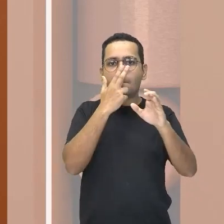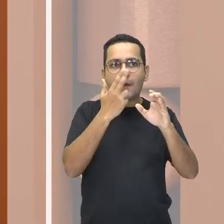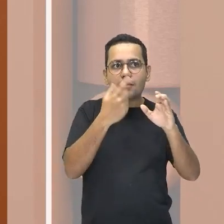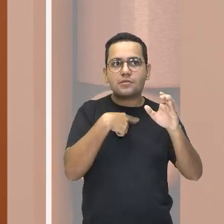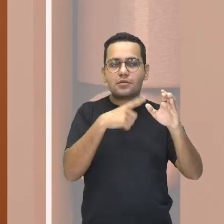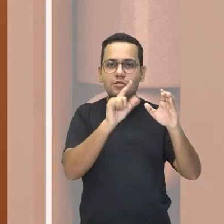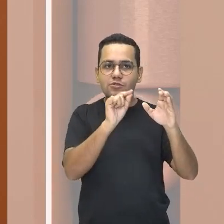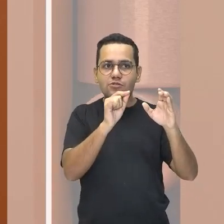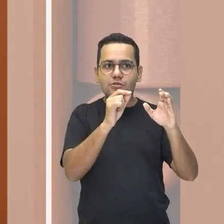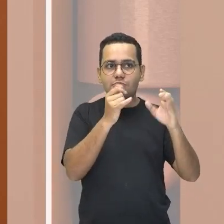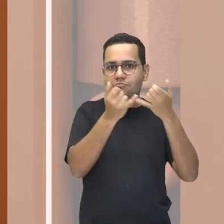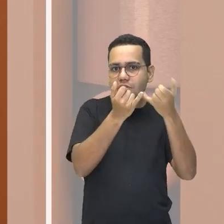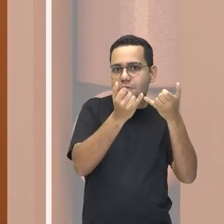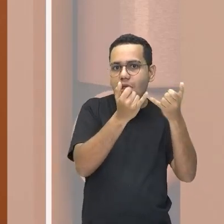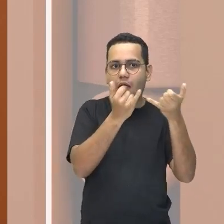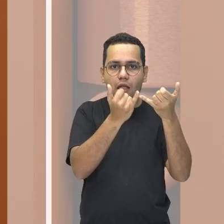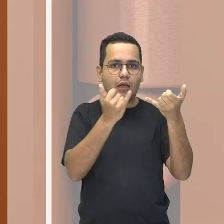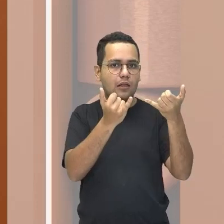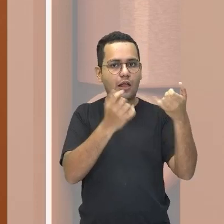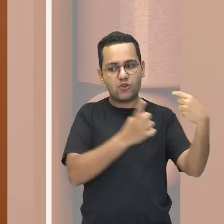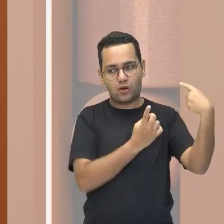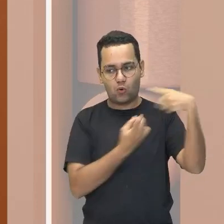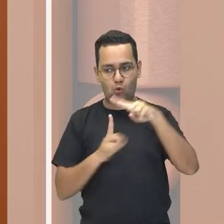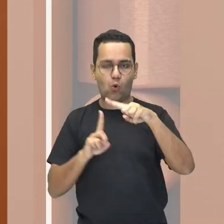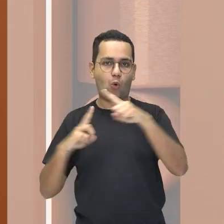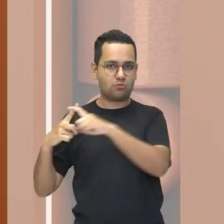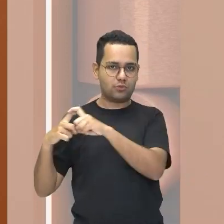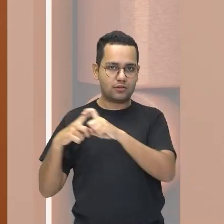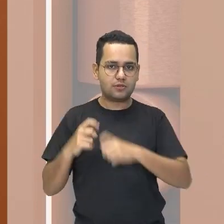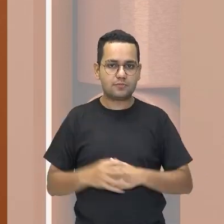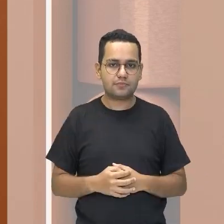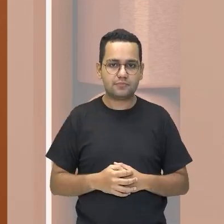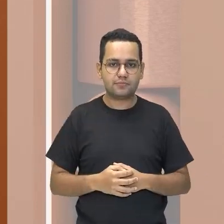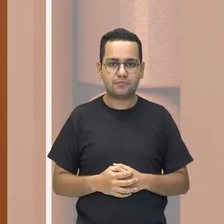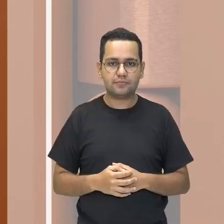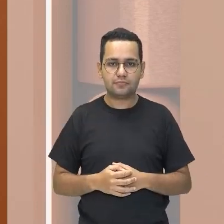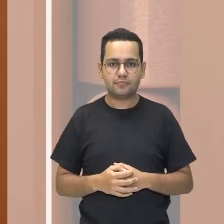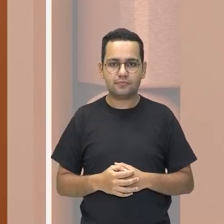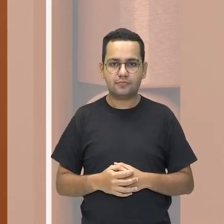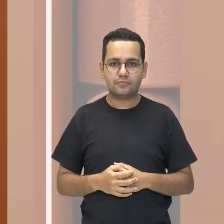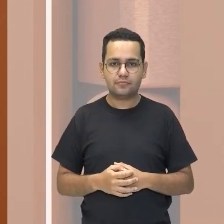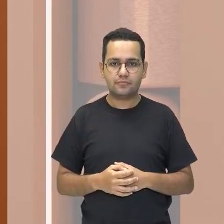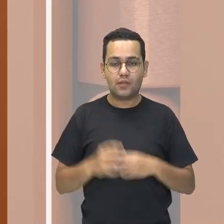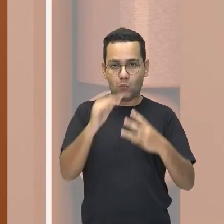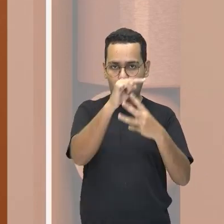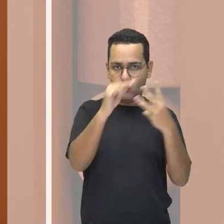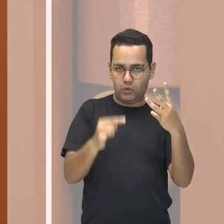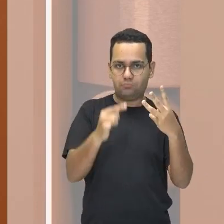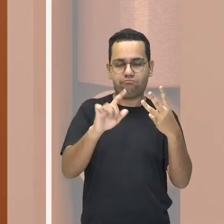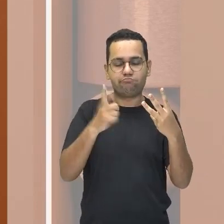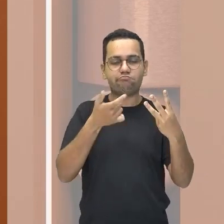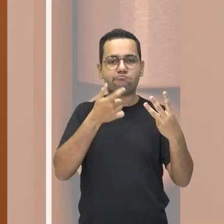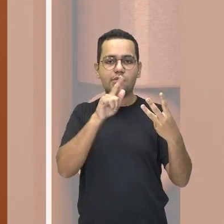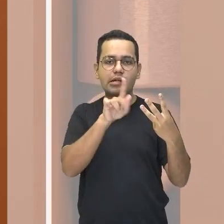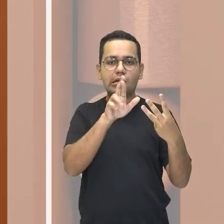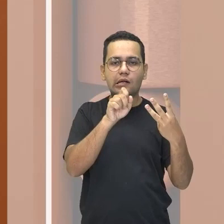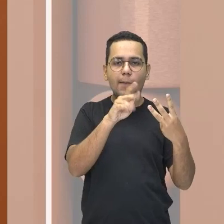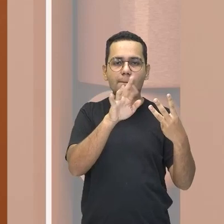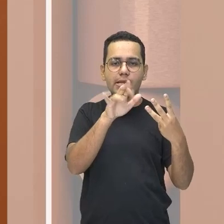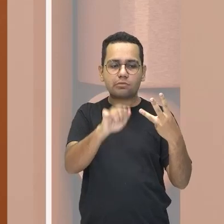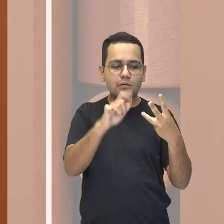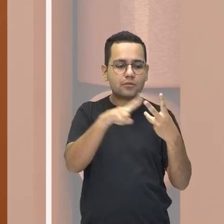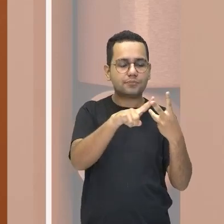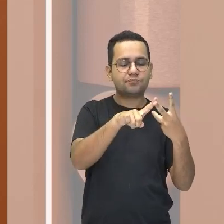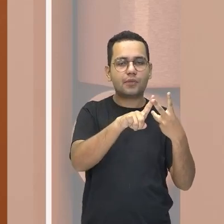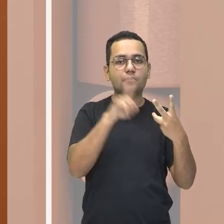nesse momento, a gente vê que União Soviética, Estados Unidos e Grã-Bretanha unem forças para derrotar o inimigo em